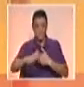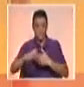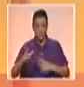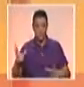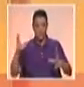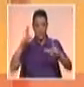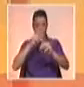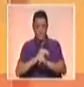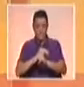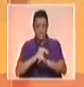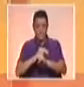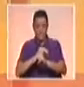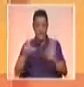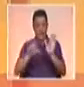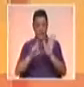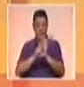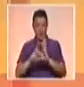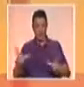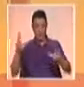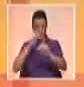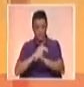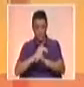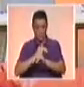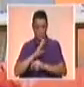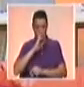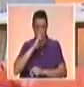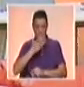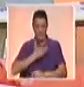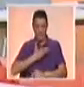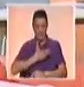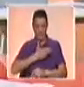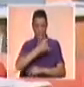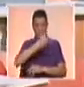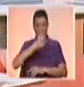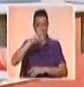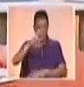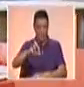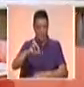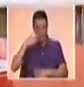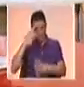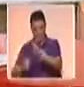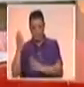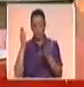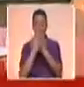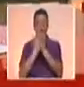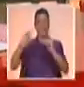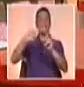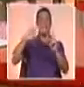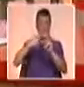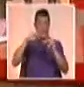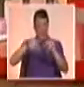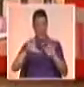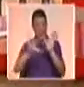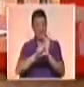novo normativo legal, o caso do Decreto-Lei 3 de 2008, com a criação das escolas de referência, e